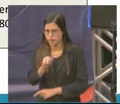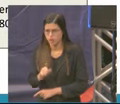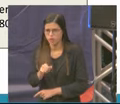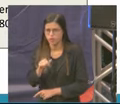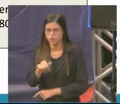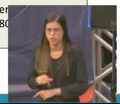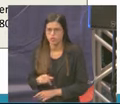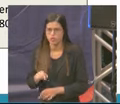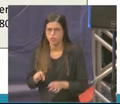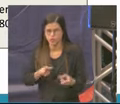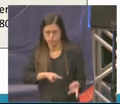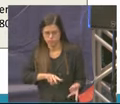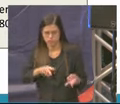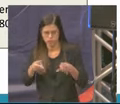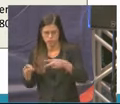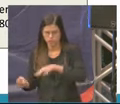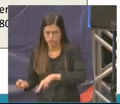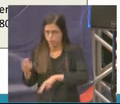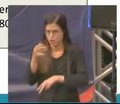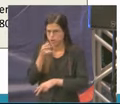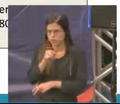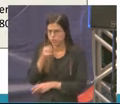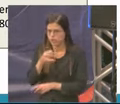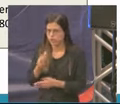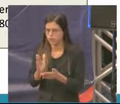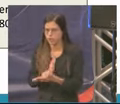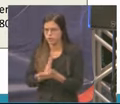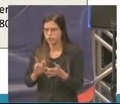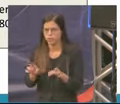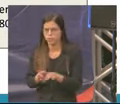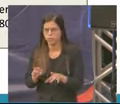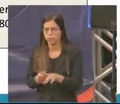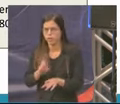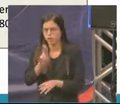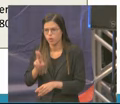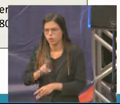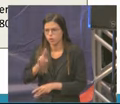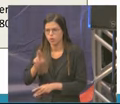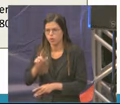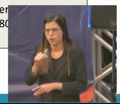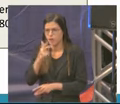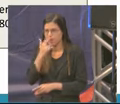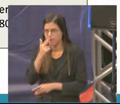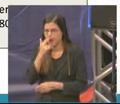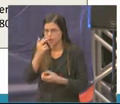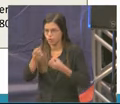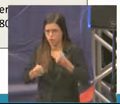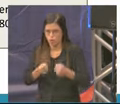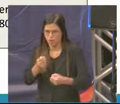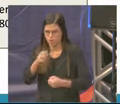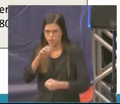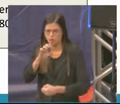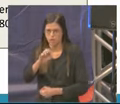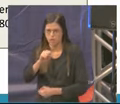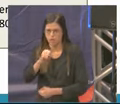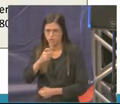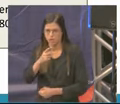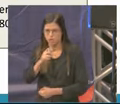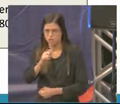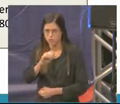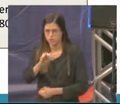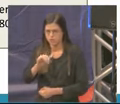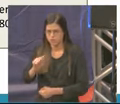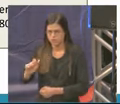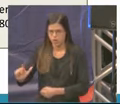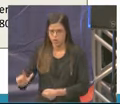de transição energética e, às vezes, também chamado de corrida espacial, porque você vai gerar mineração em órbita e energia em